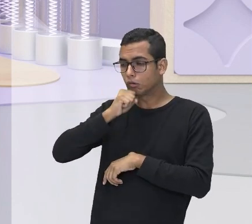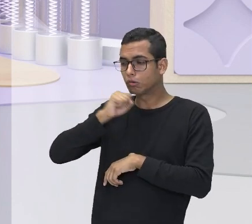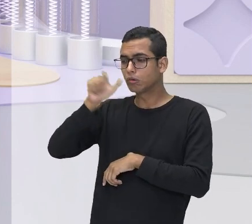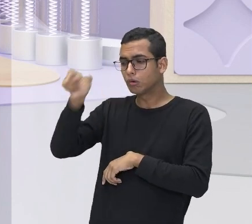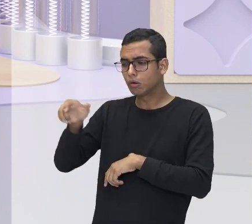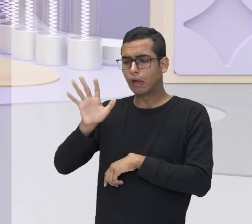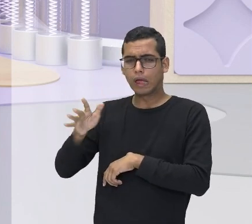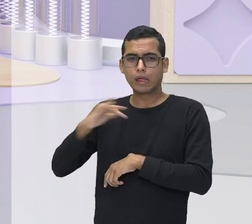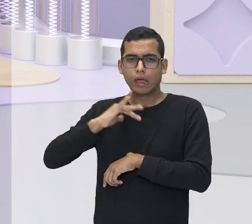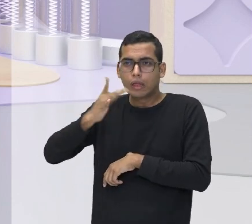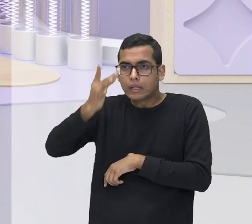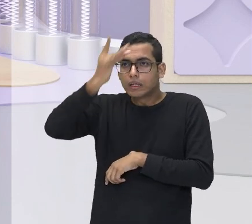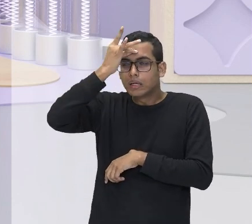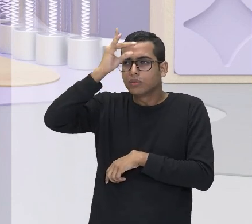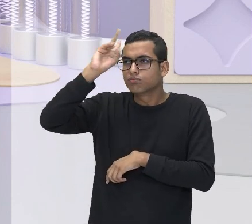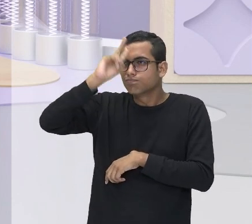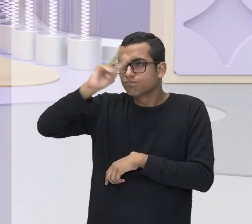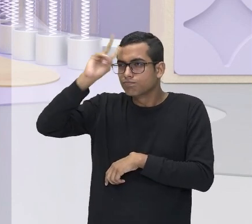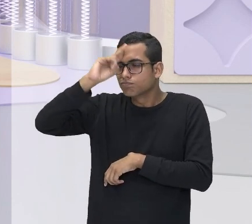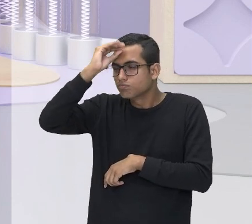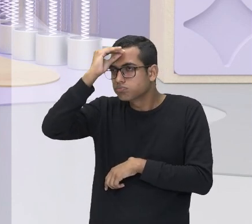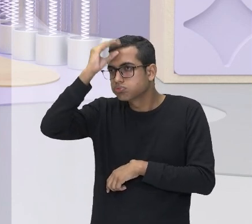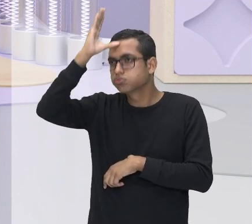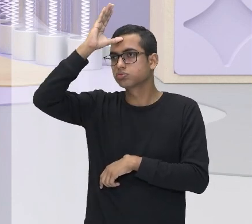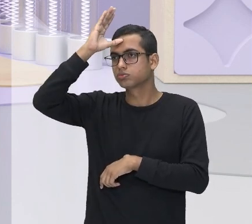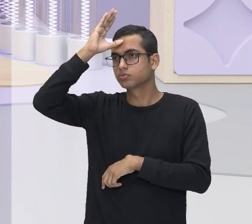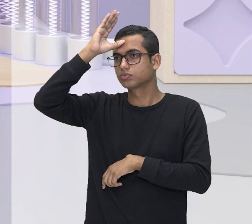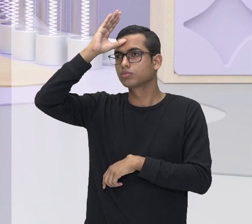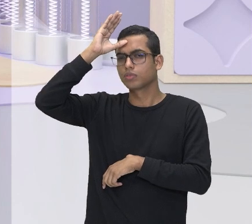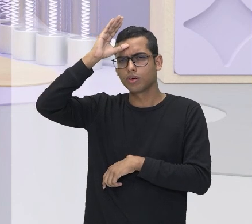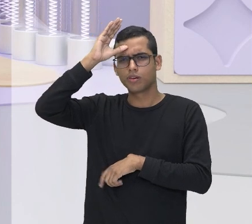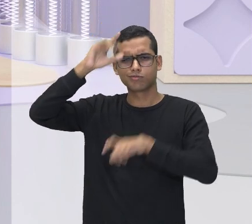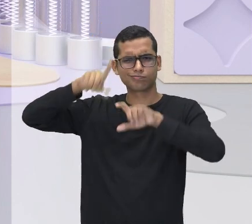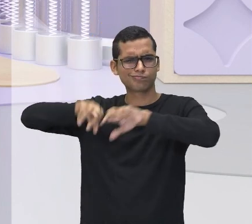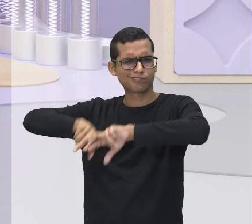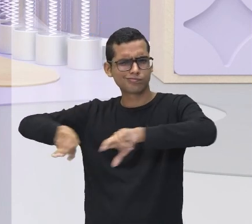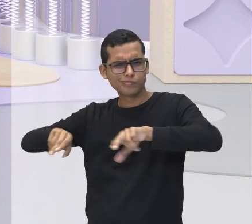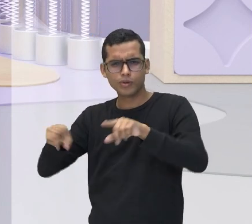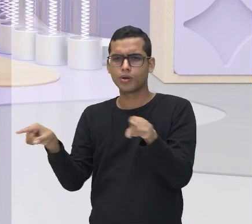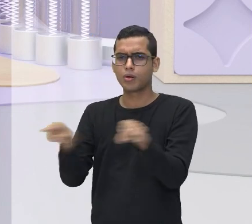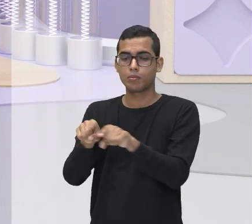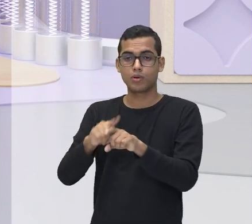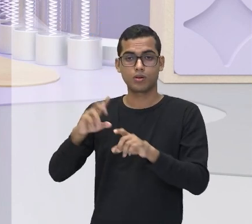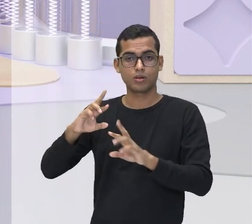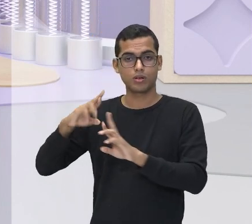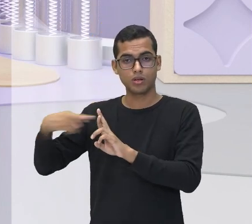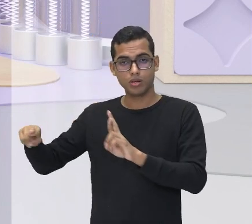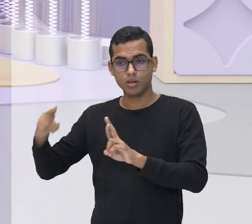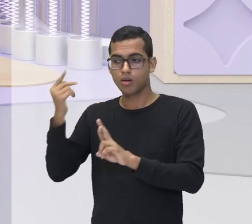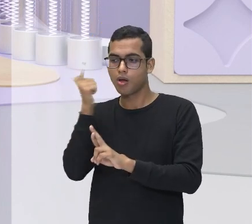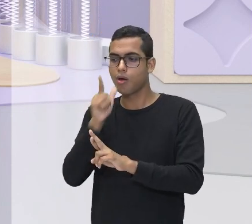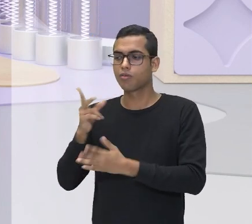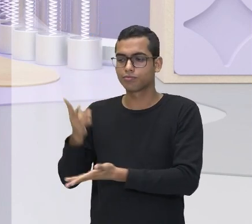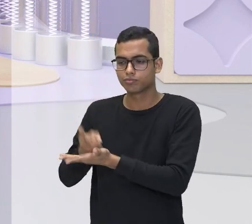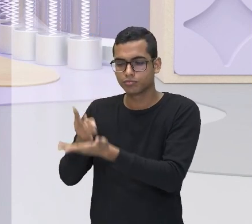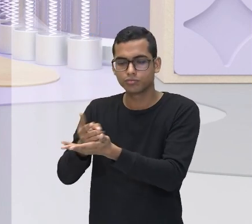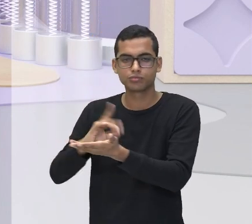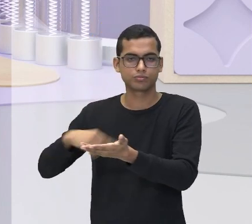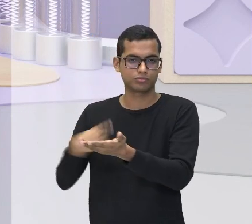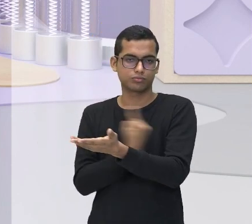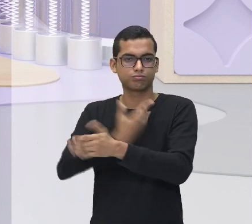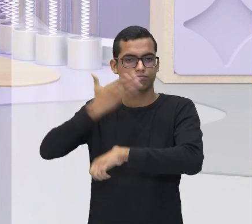memória, todos os ensinamentos necessários para que a religião seja praticada no nosso dia a